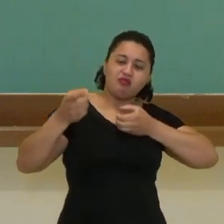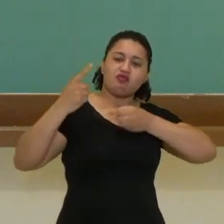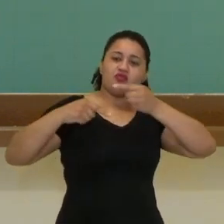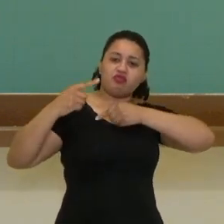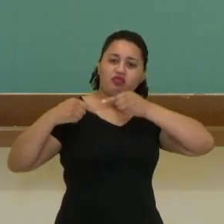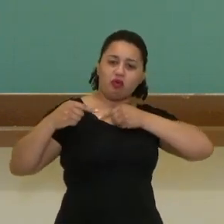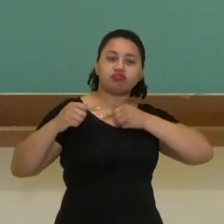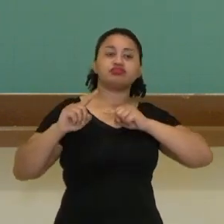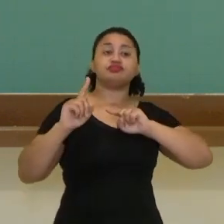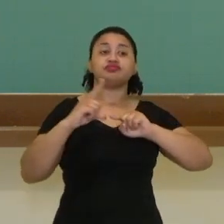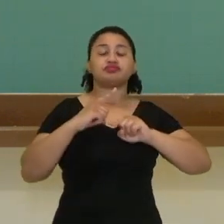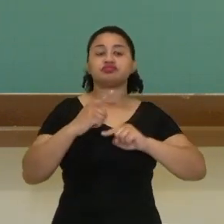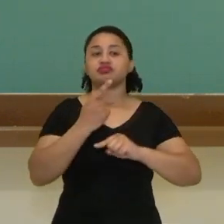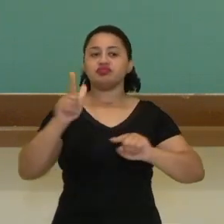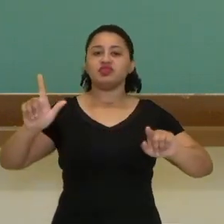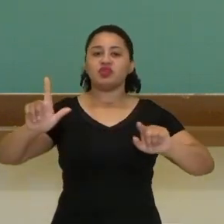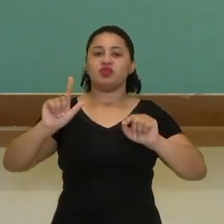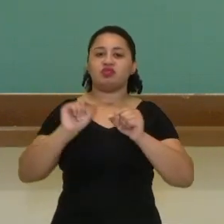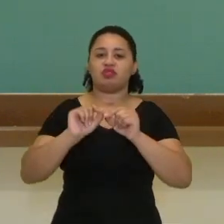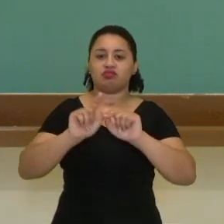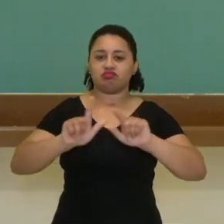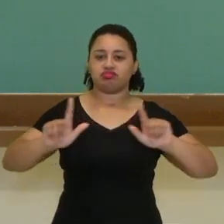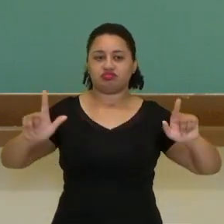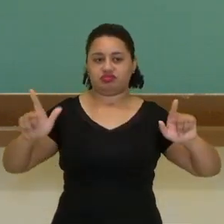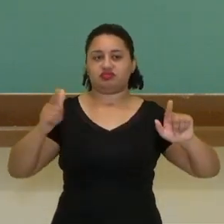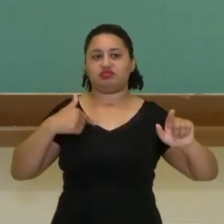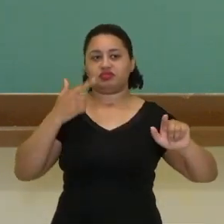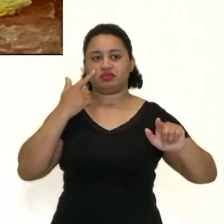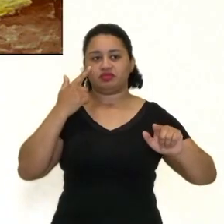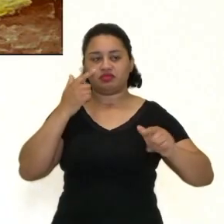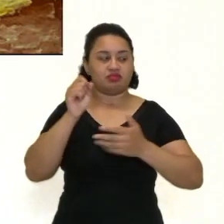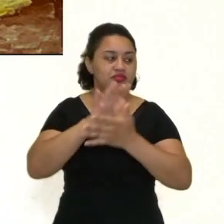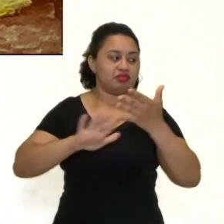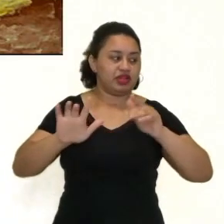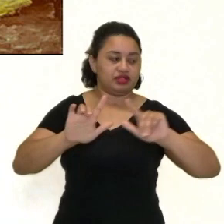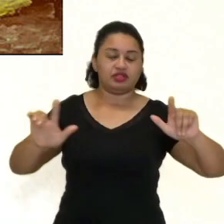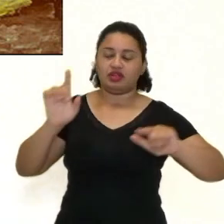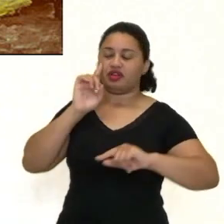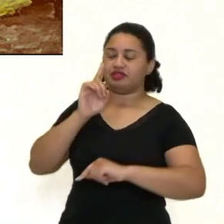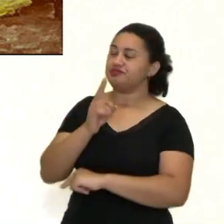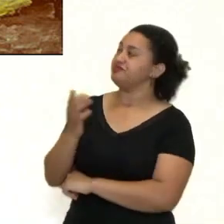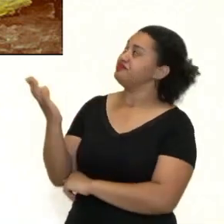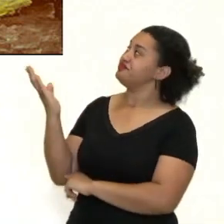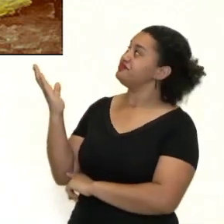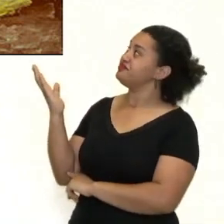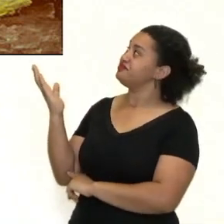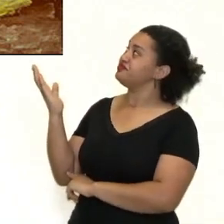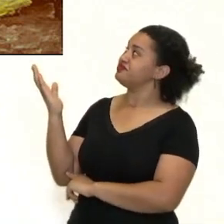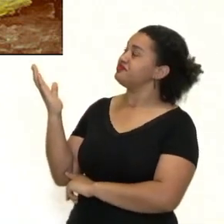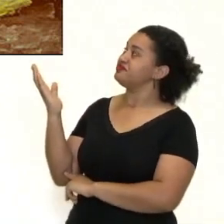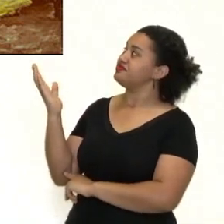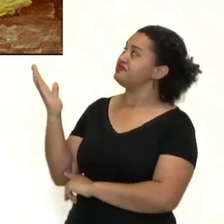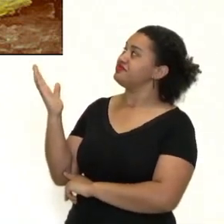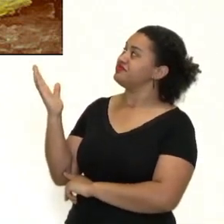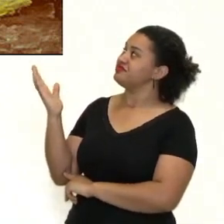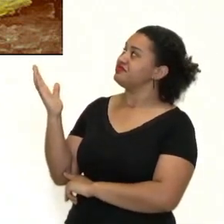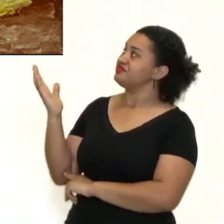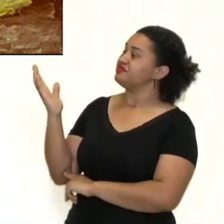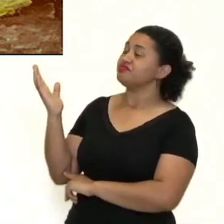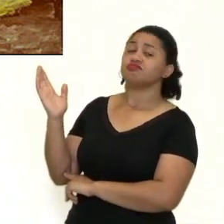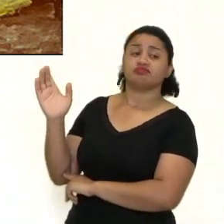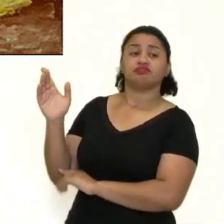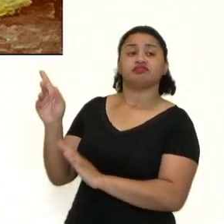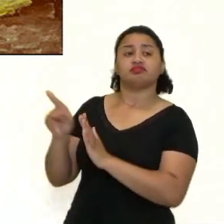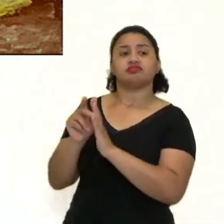tem uma das últimas obras de Vincent, que é essa paisagem dos trigos, que ele adorava pintar os trigos, né? Que é uma paisagem